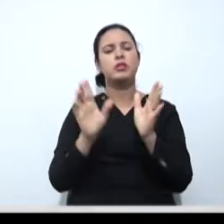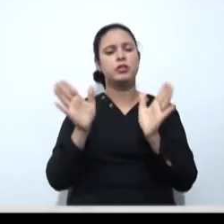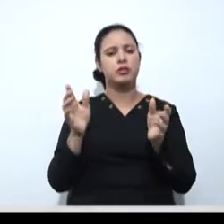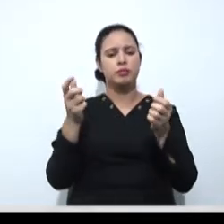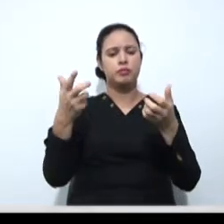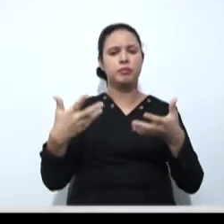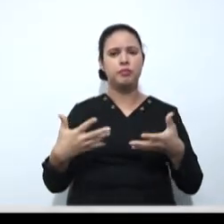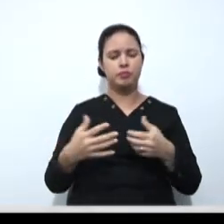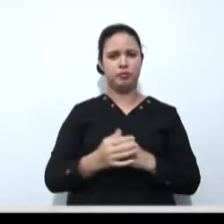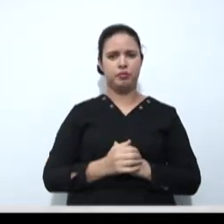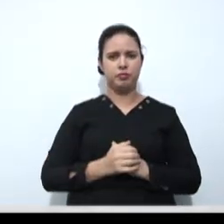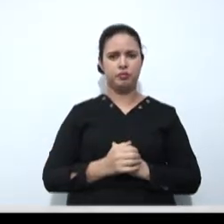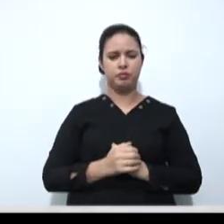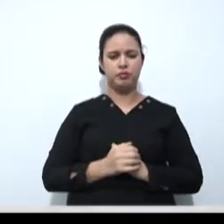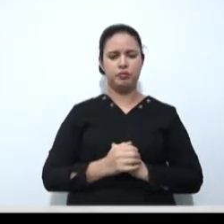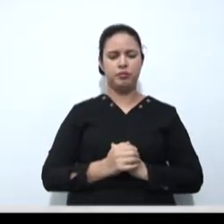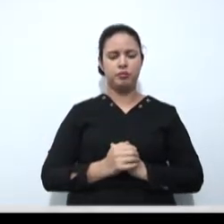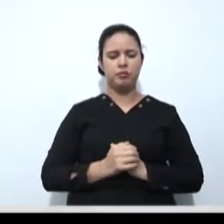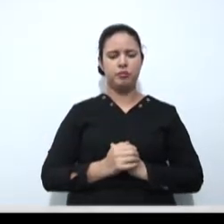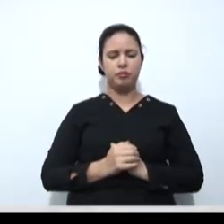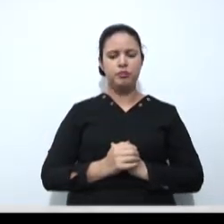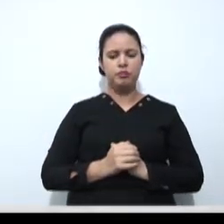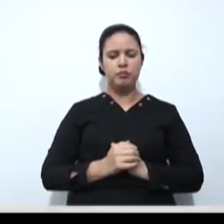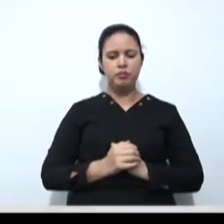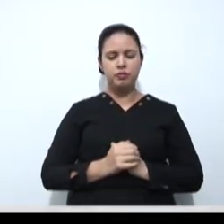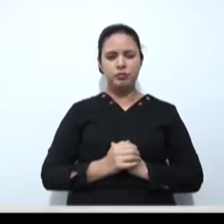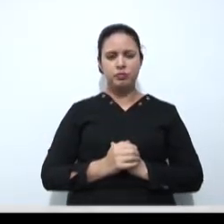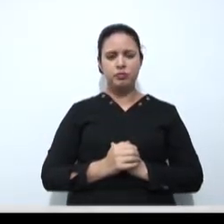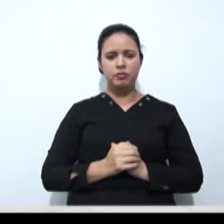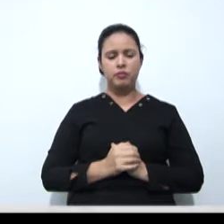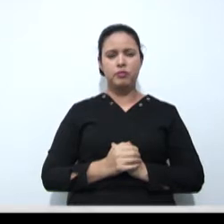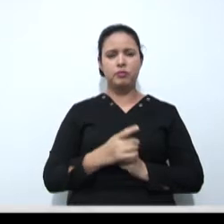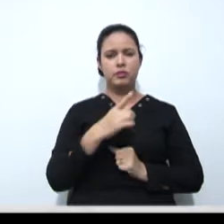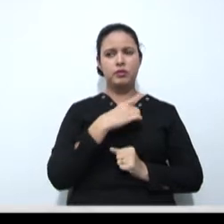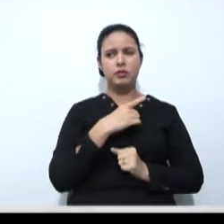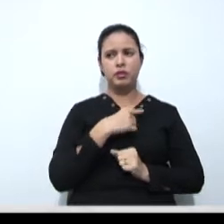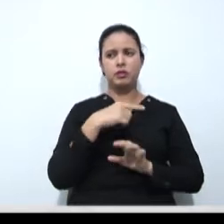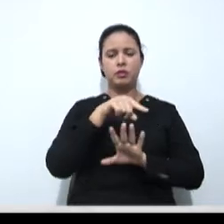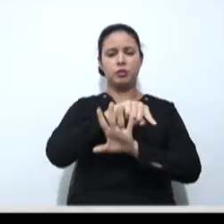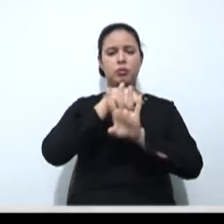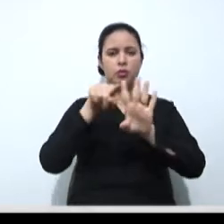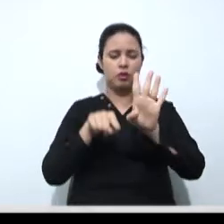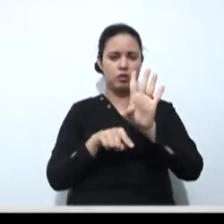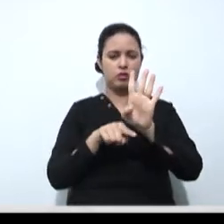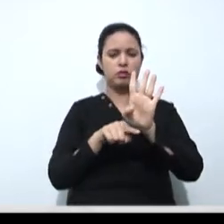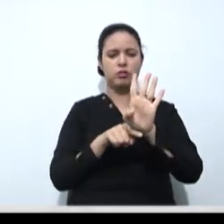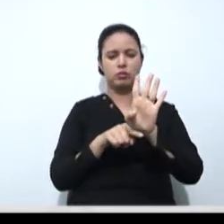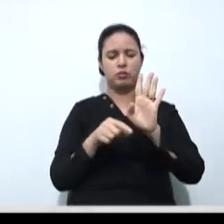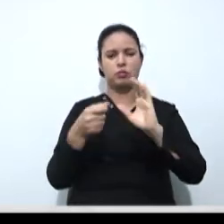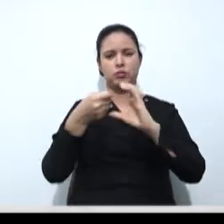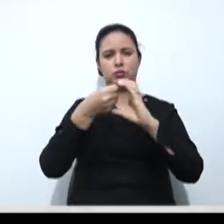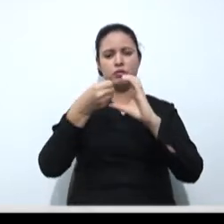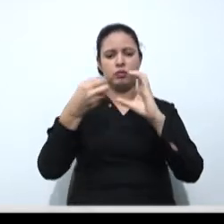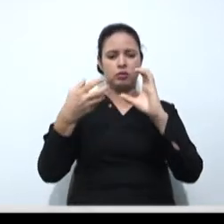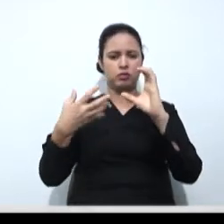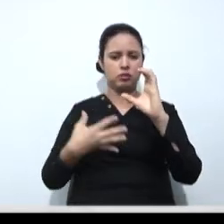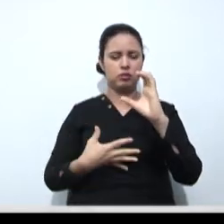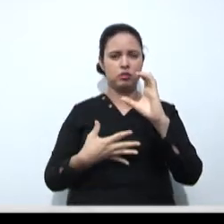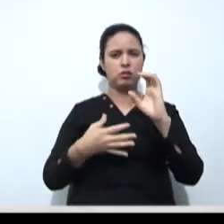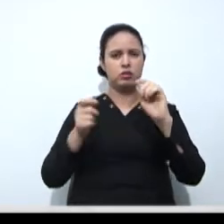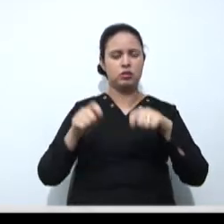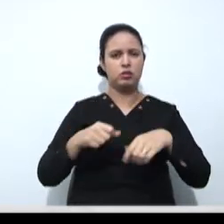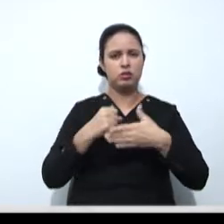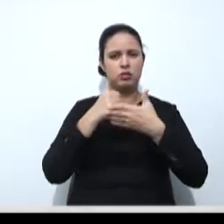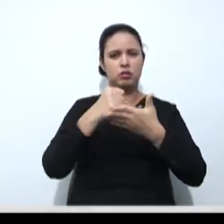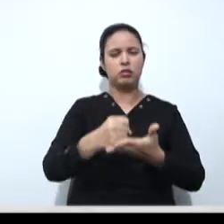falar. E aí, a gente dá aqui para você 4 possibilidades, 4 características que determinam